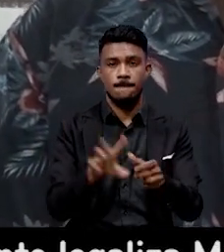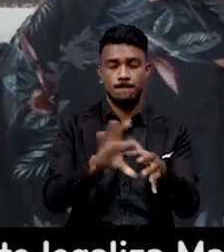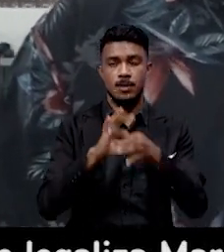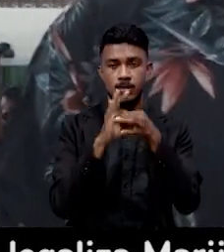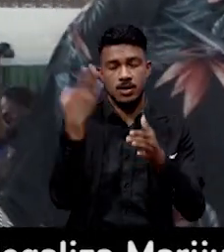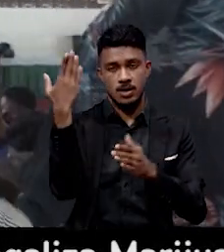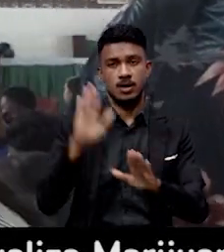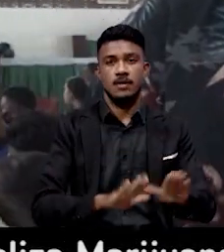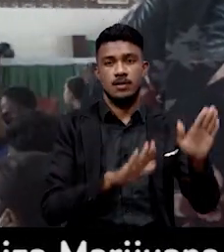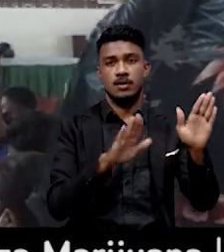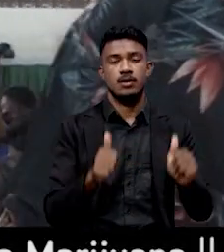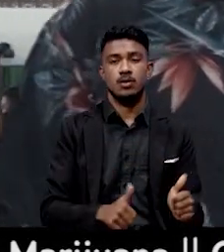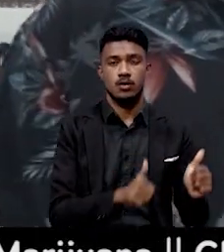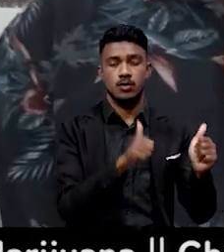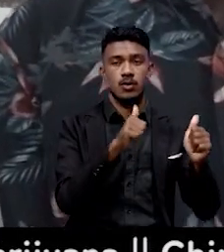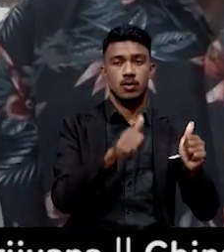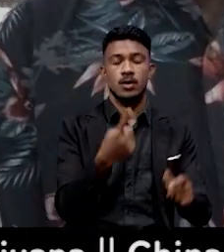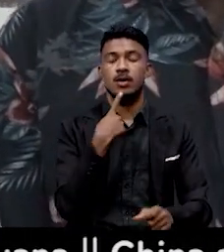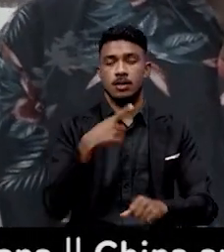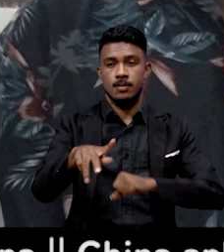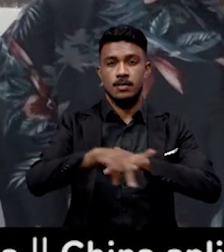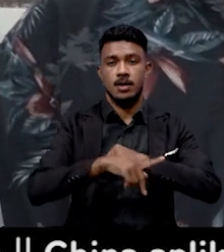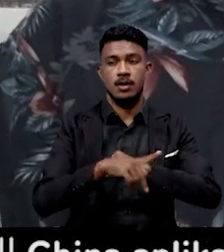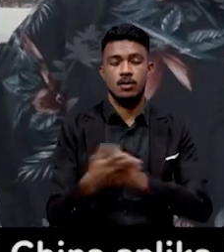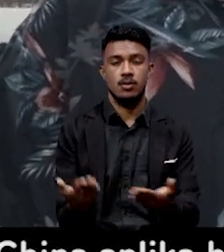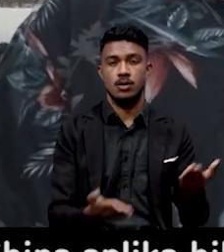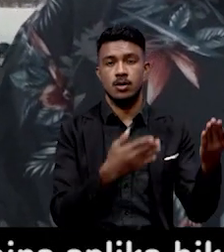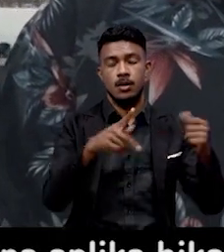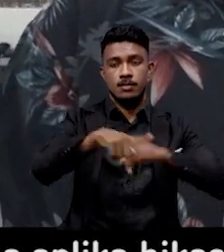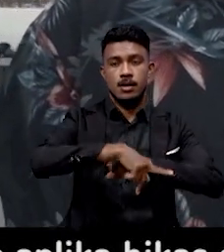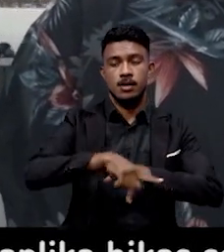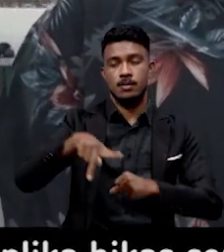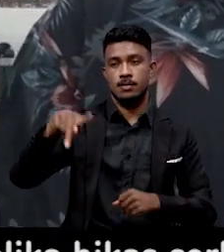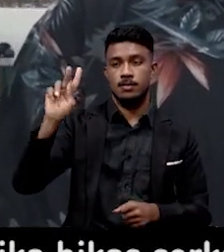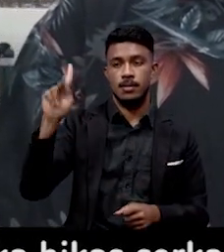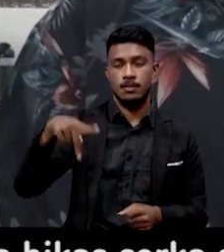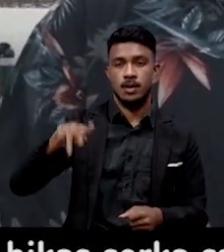a base tuir orientação partido união ori lori partido pirude ba